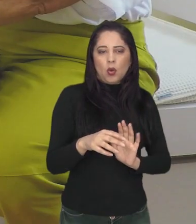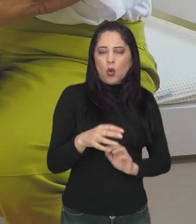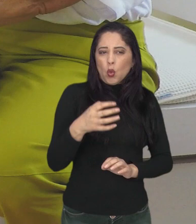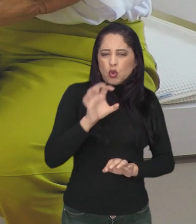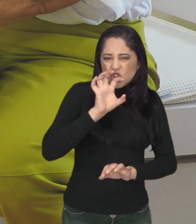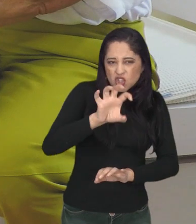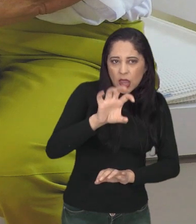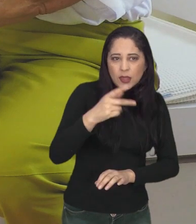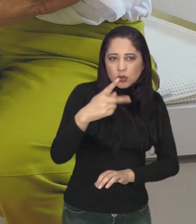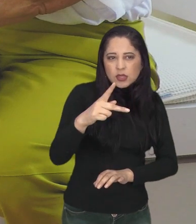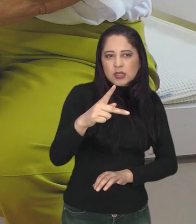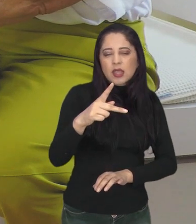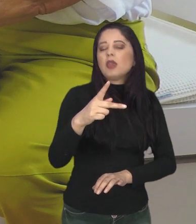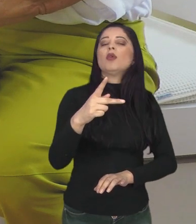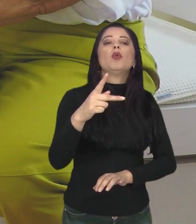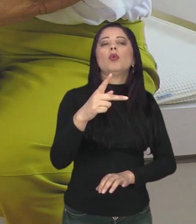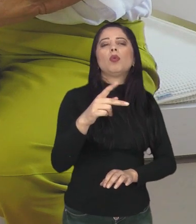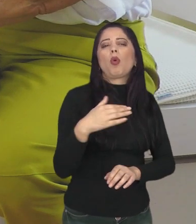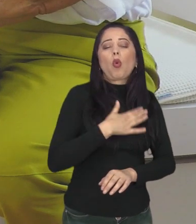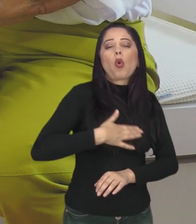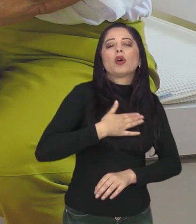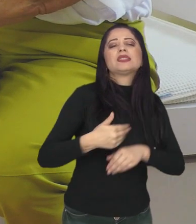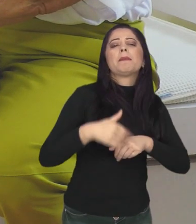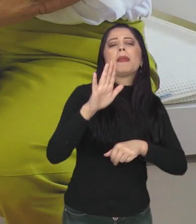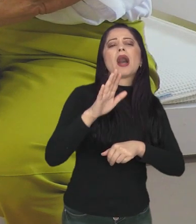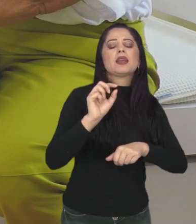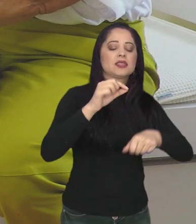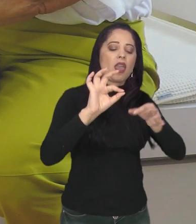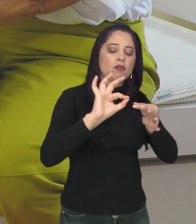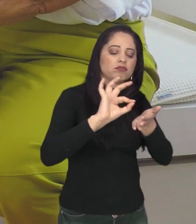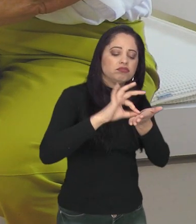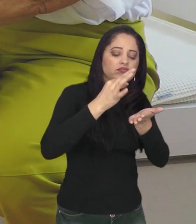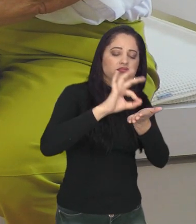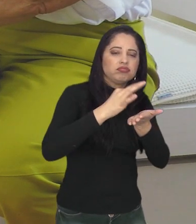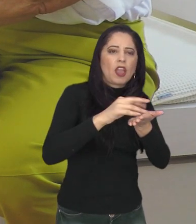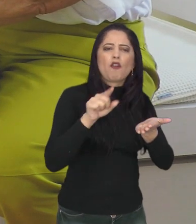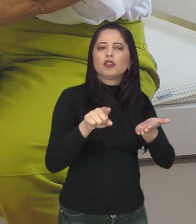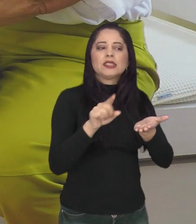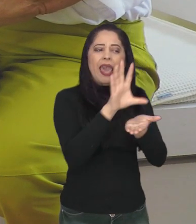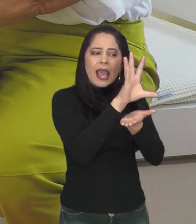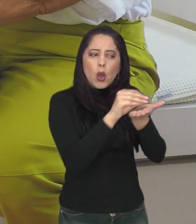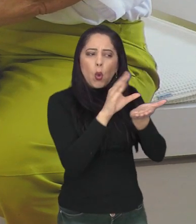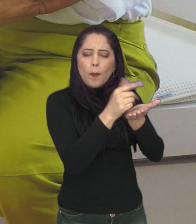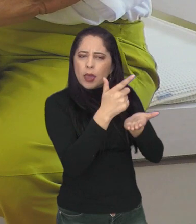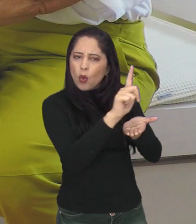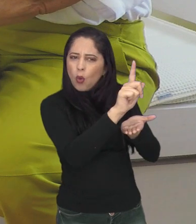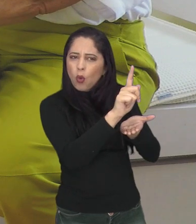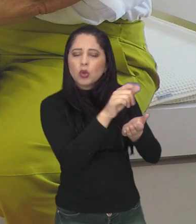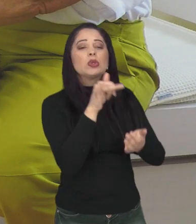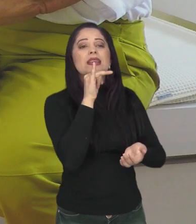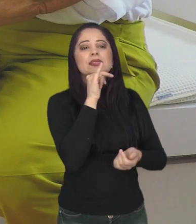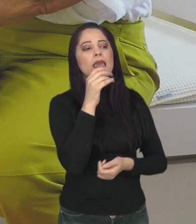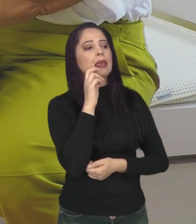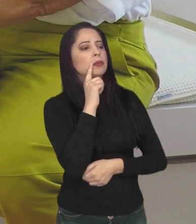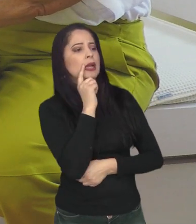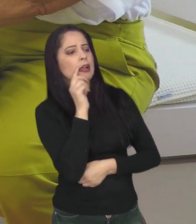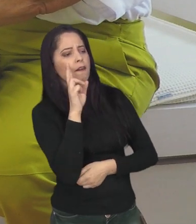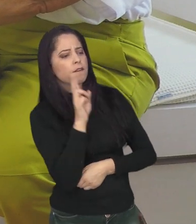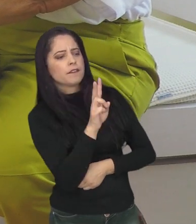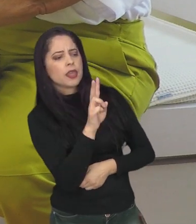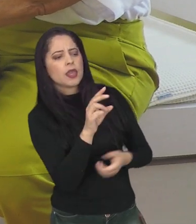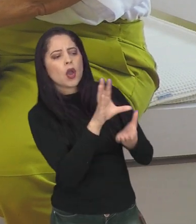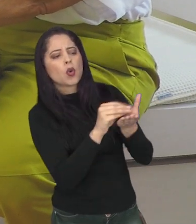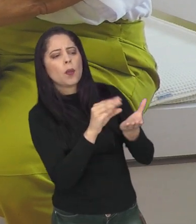Você tem alguma inspiração algum lugar onde você vê